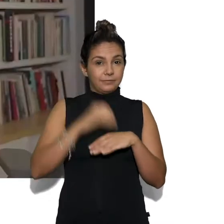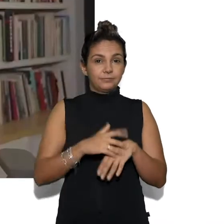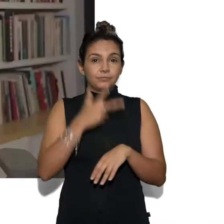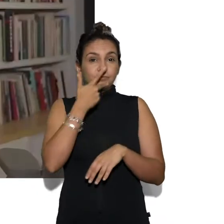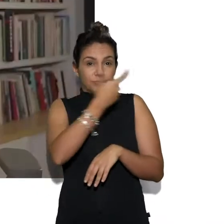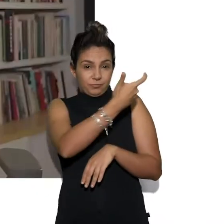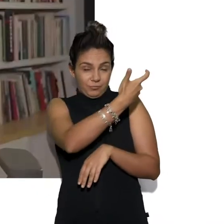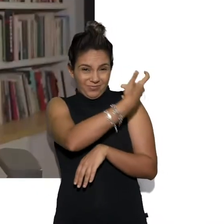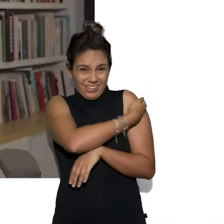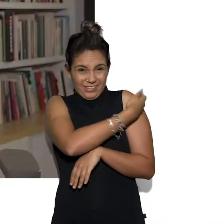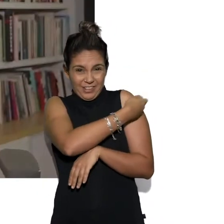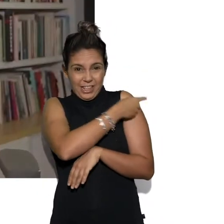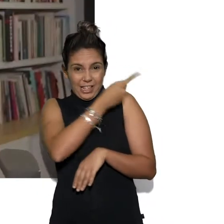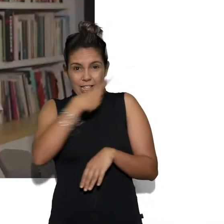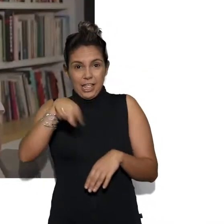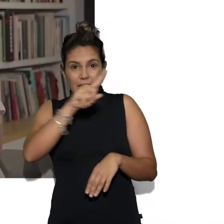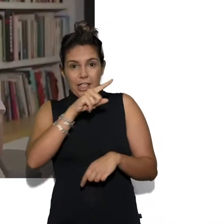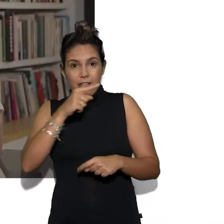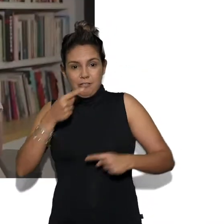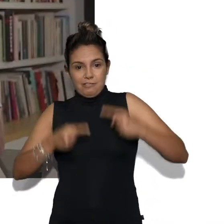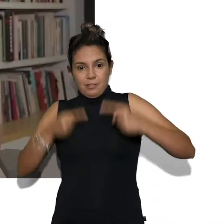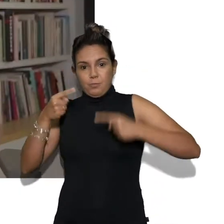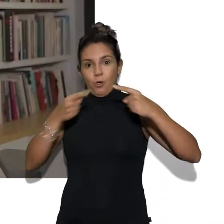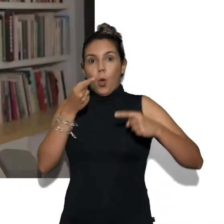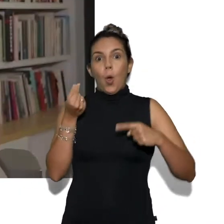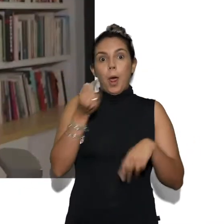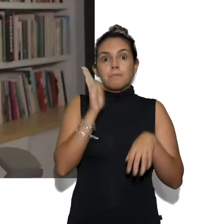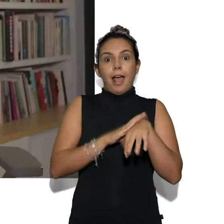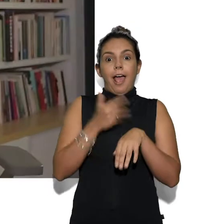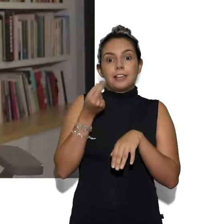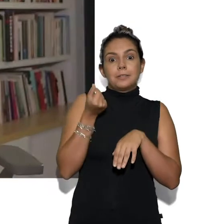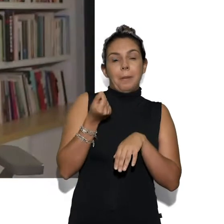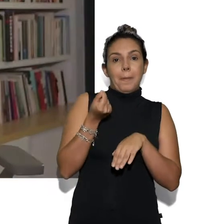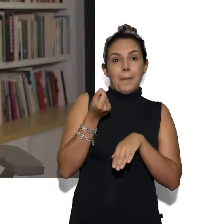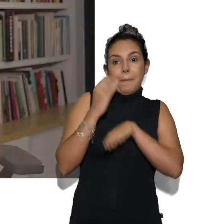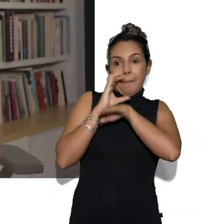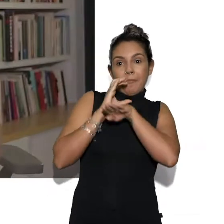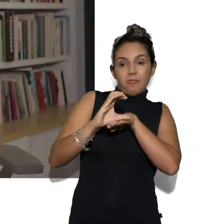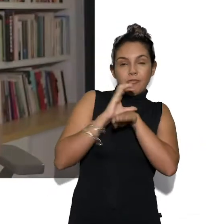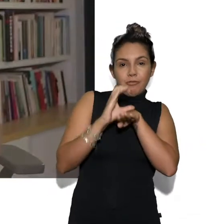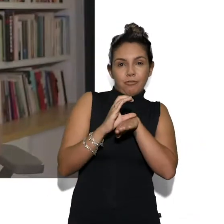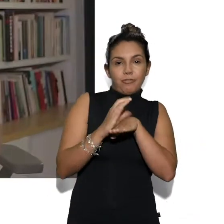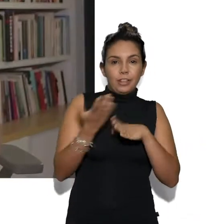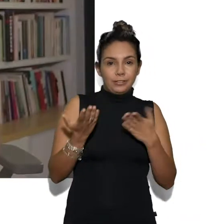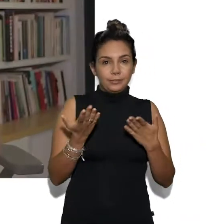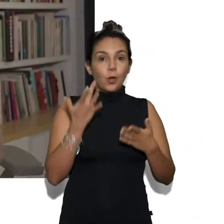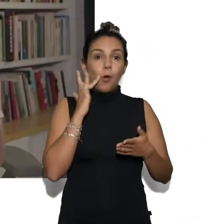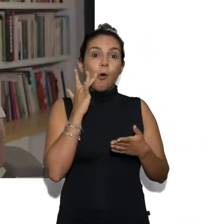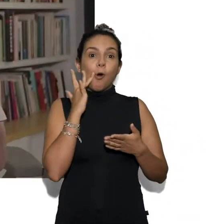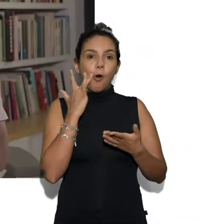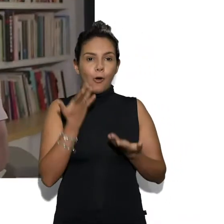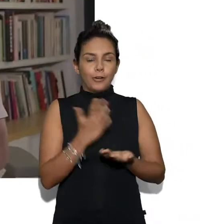vacinas são disputadas a preço de ouro, né? Ou se é que o ouro já não perdeu a validade perto delas hoje em dia.